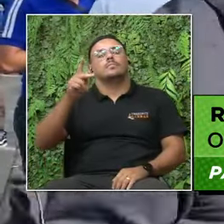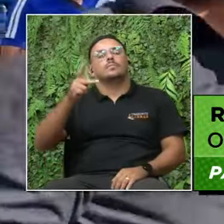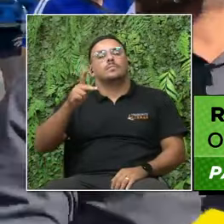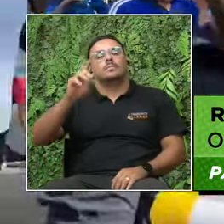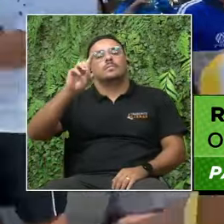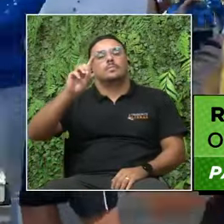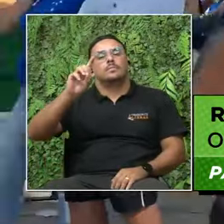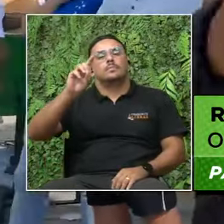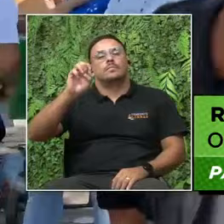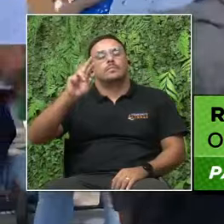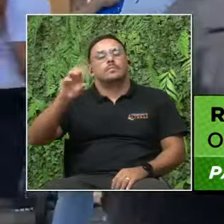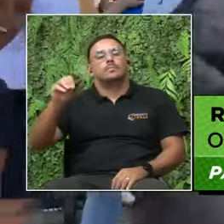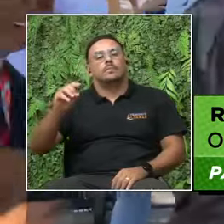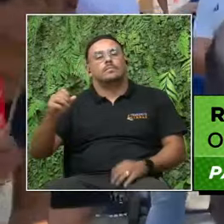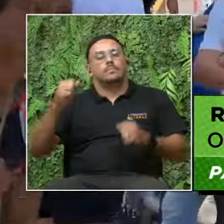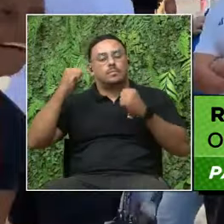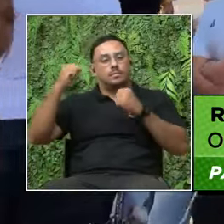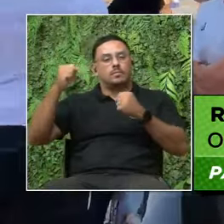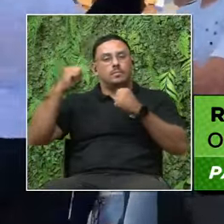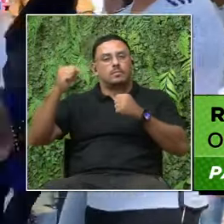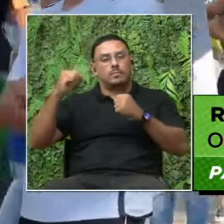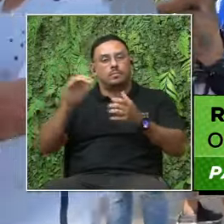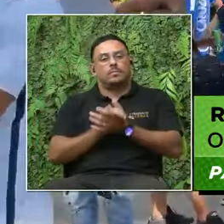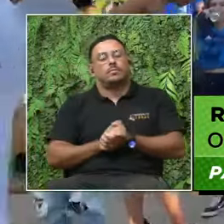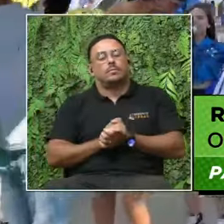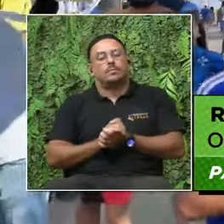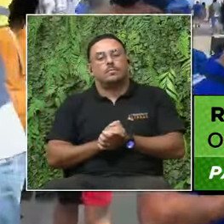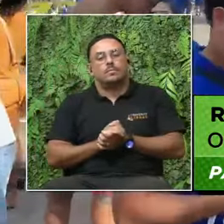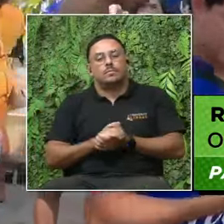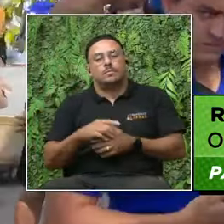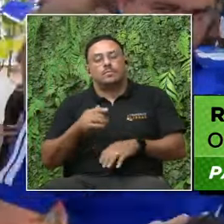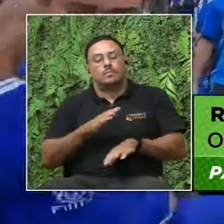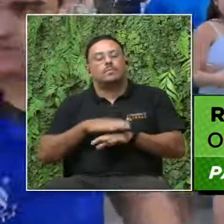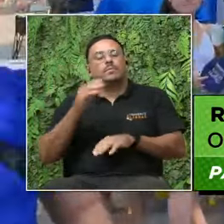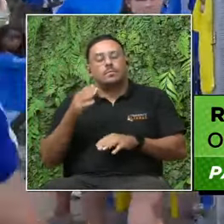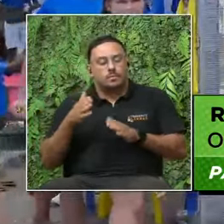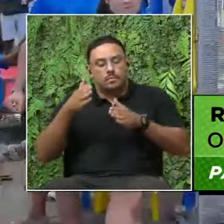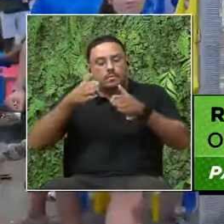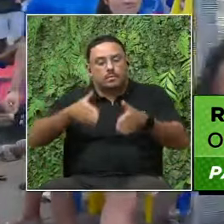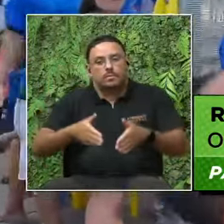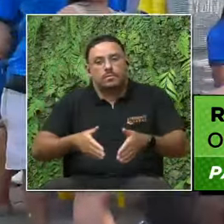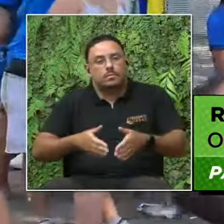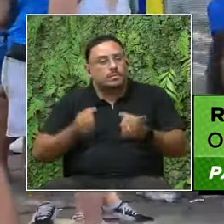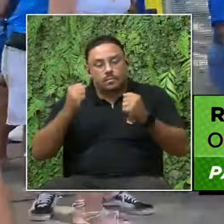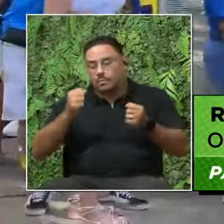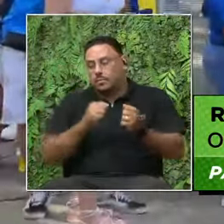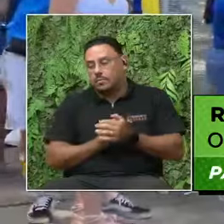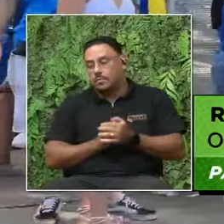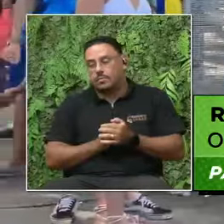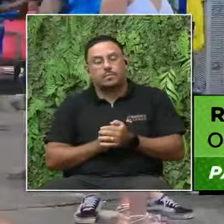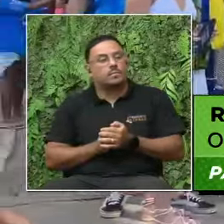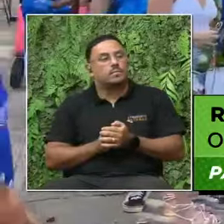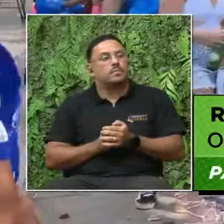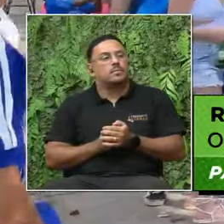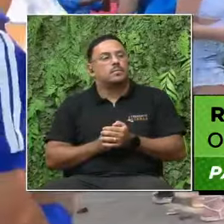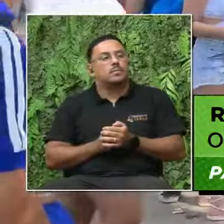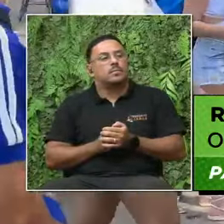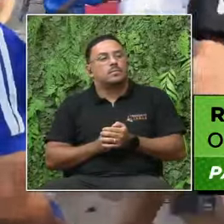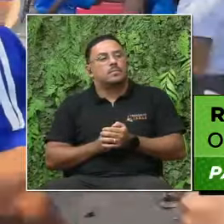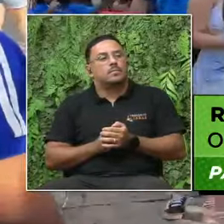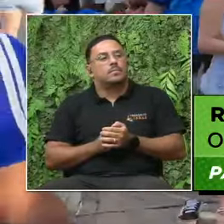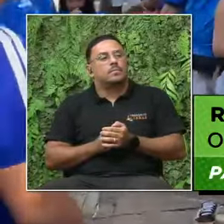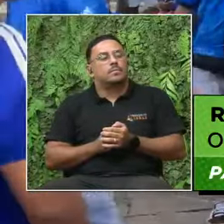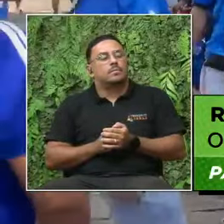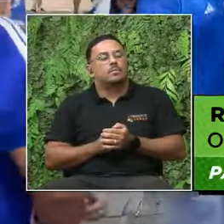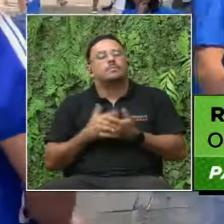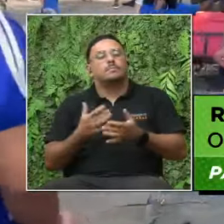Camargo aí olha só a torcida tá confiante eu tô indo mais aqui pro meio da galera o povo